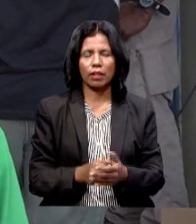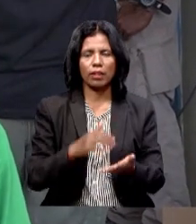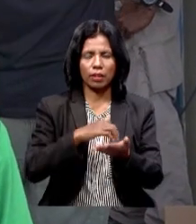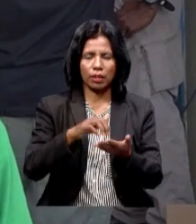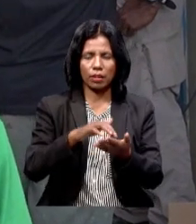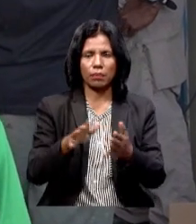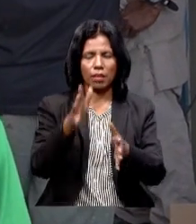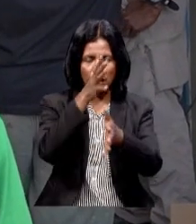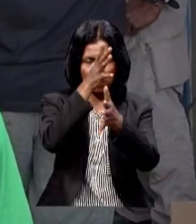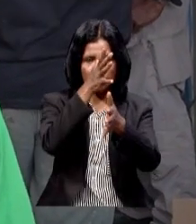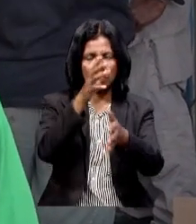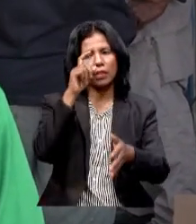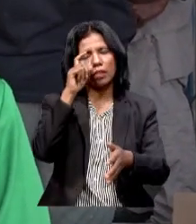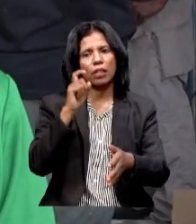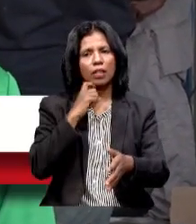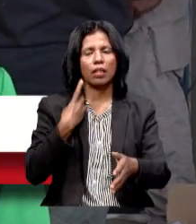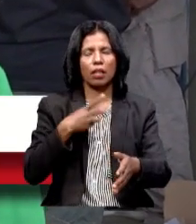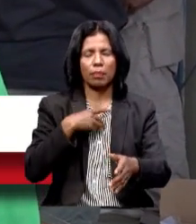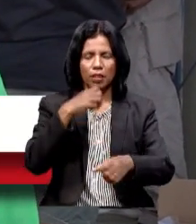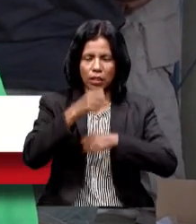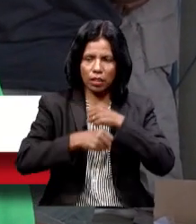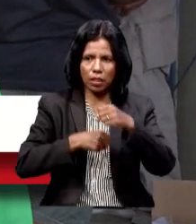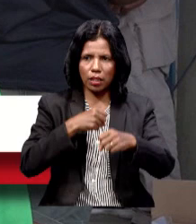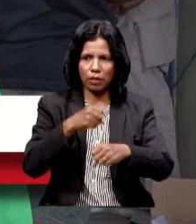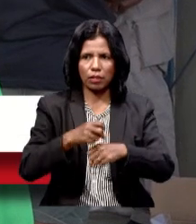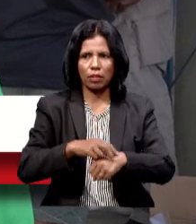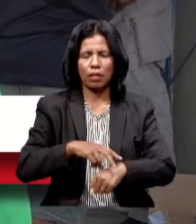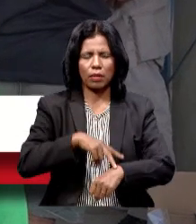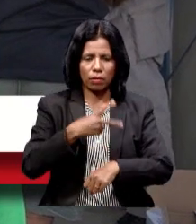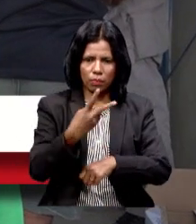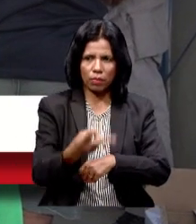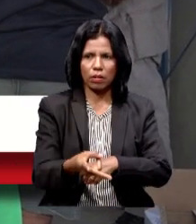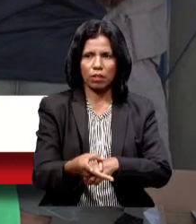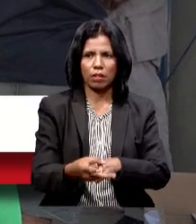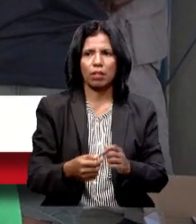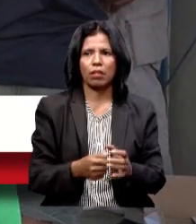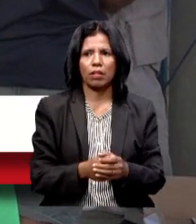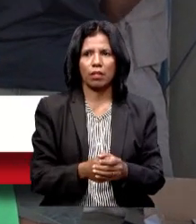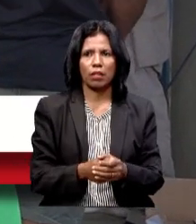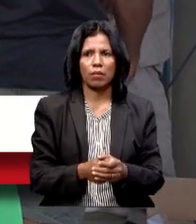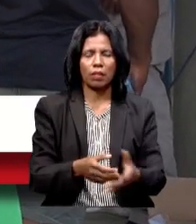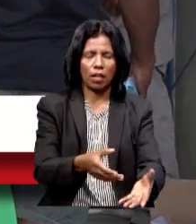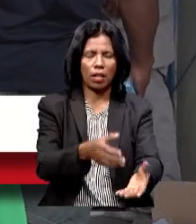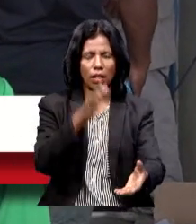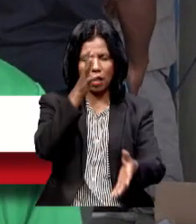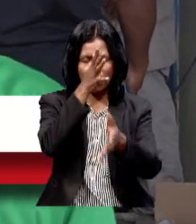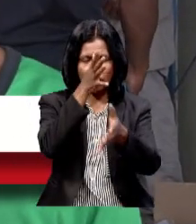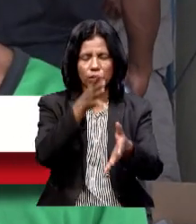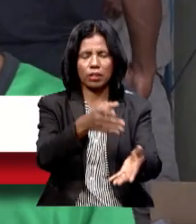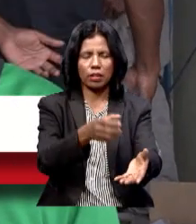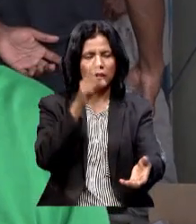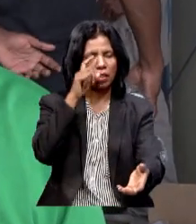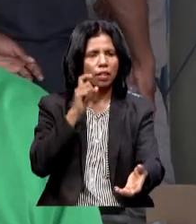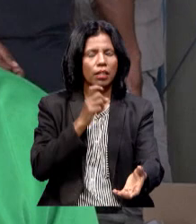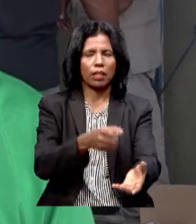tamba be a minha terra, se será ainda né? A minha banana com a banana dada, a minha mate a banana